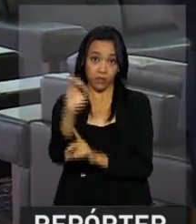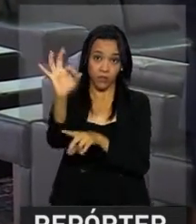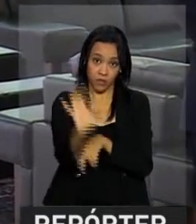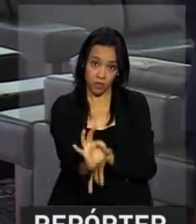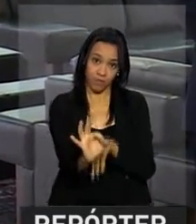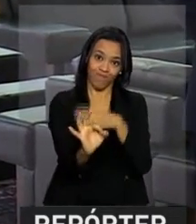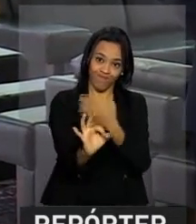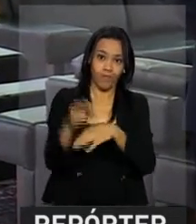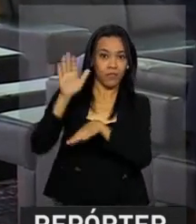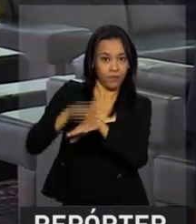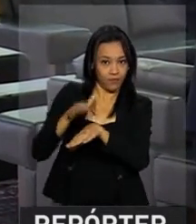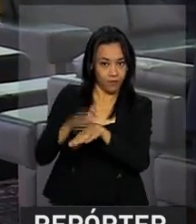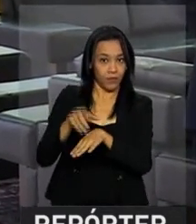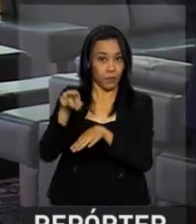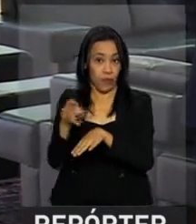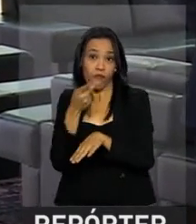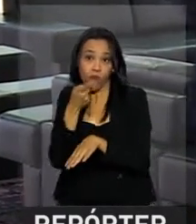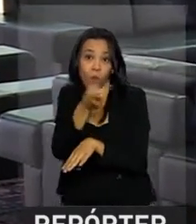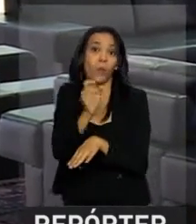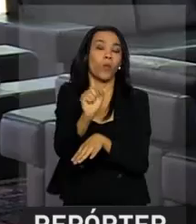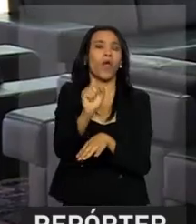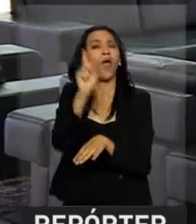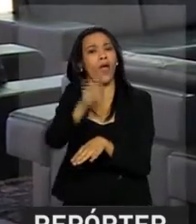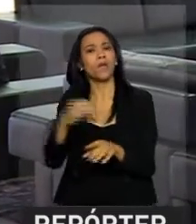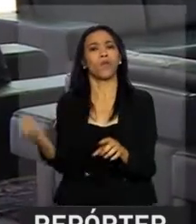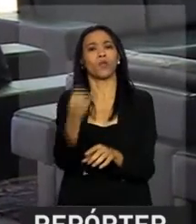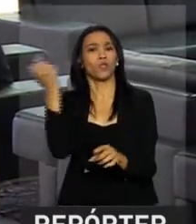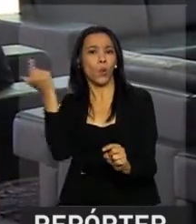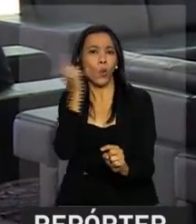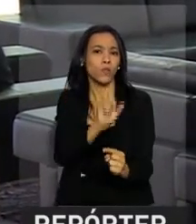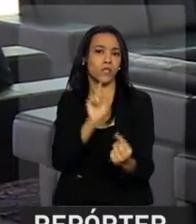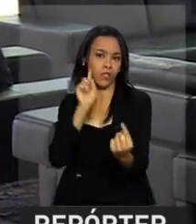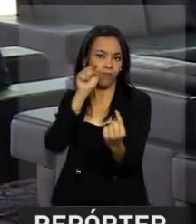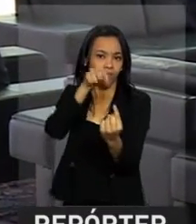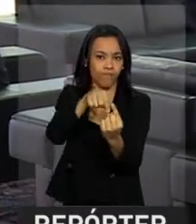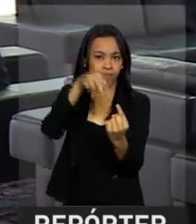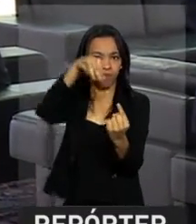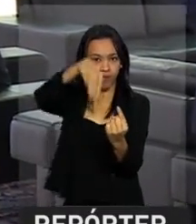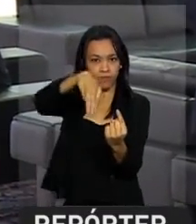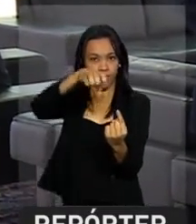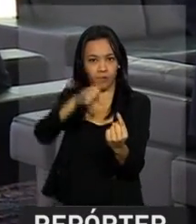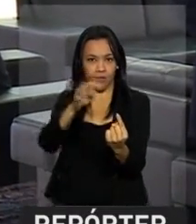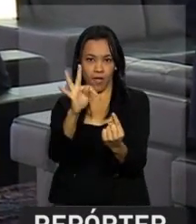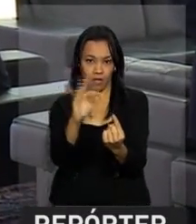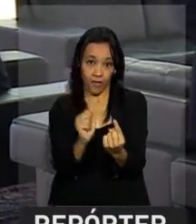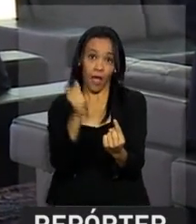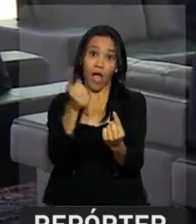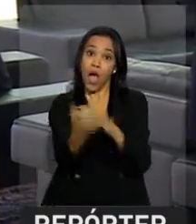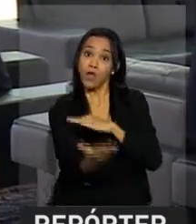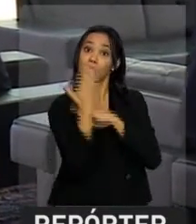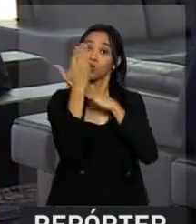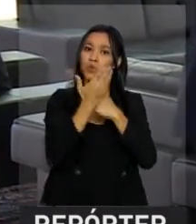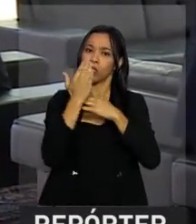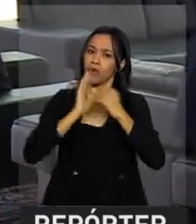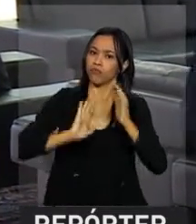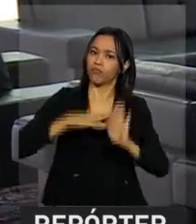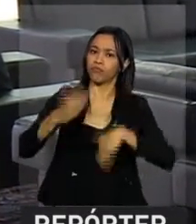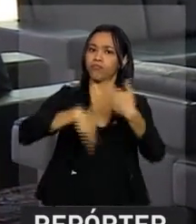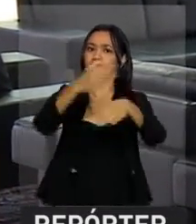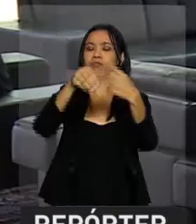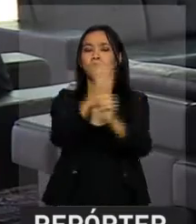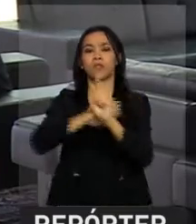segundo o economista é importante atingir essa meta já que ela ajuda a promover o progresso social